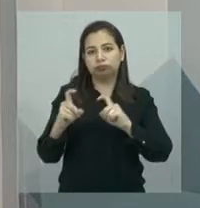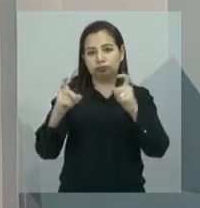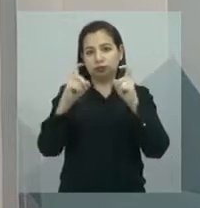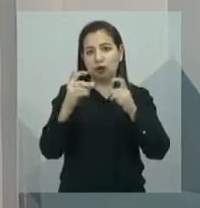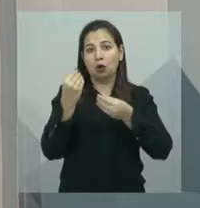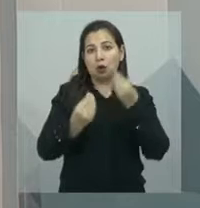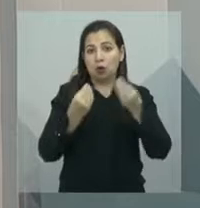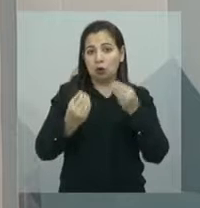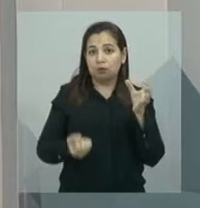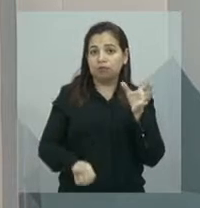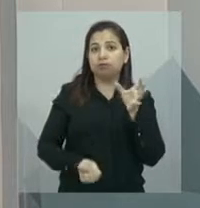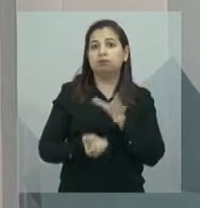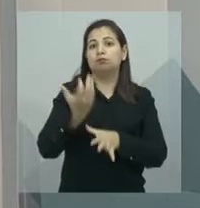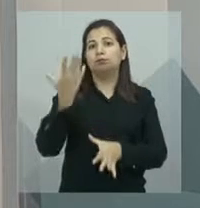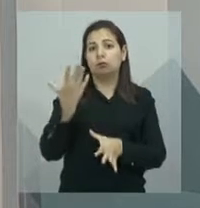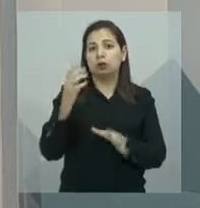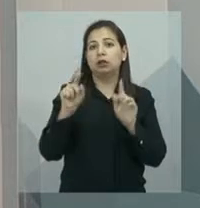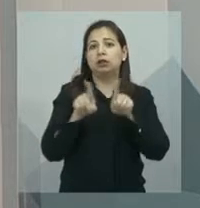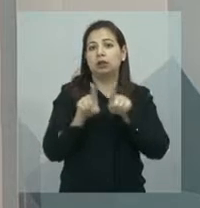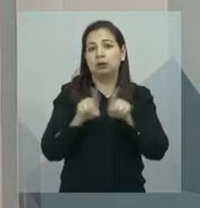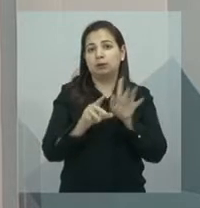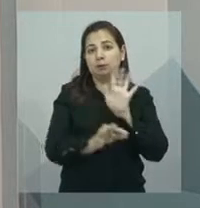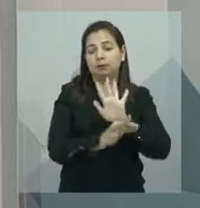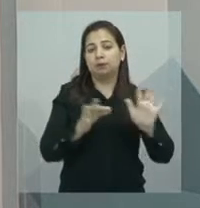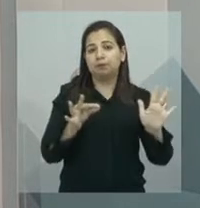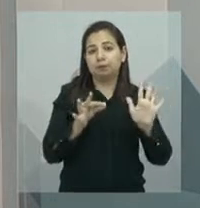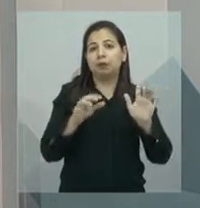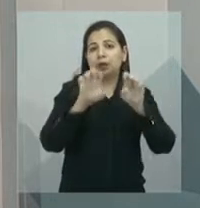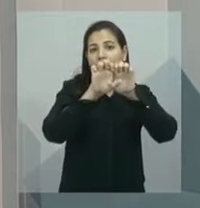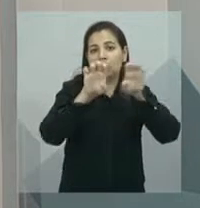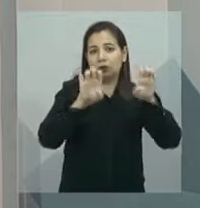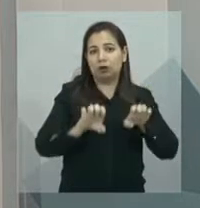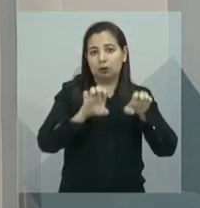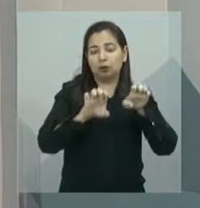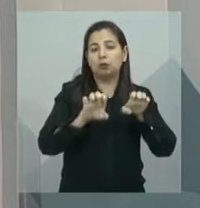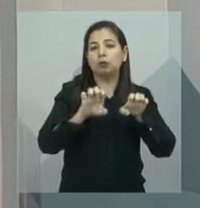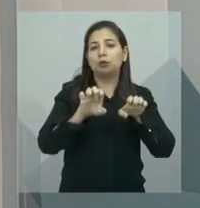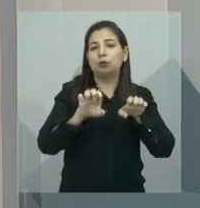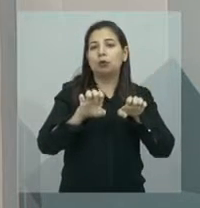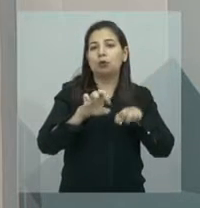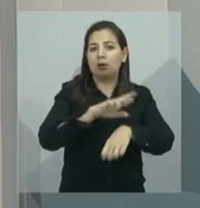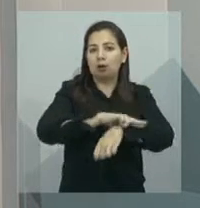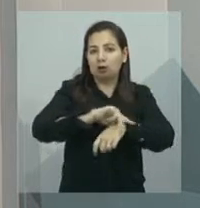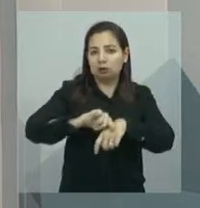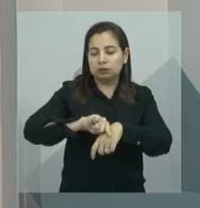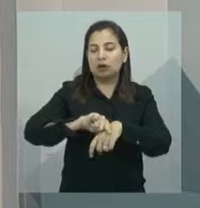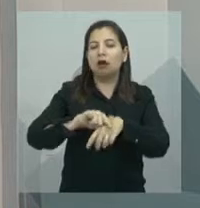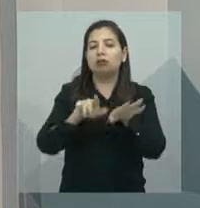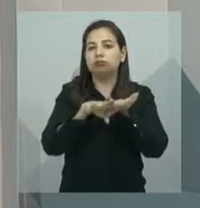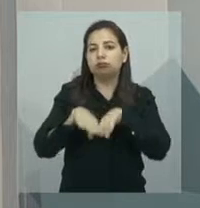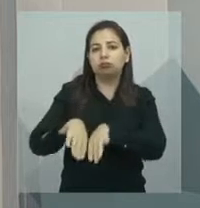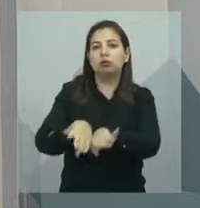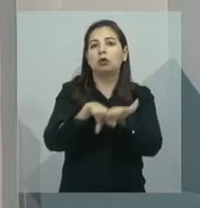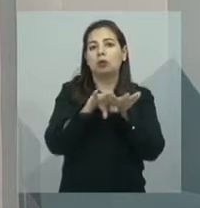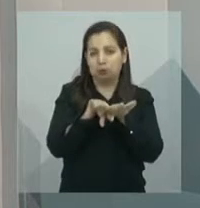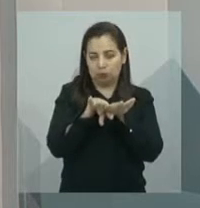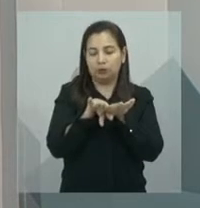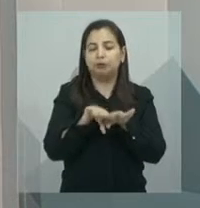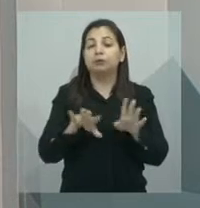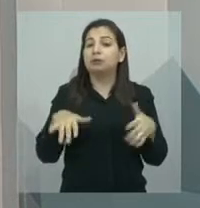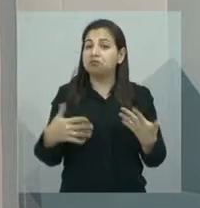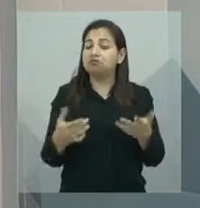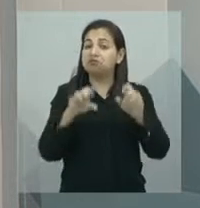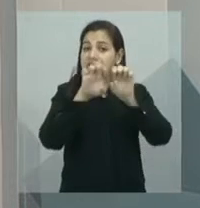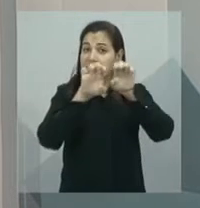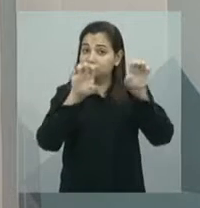da aprovação do Estatuto Municipal da Igualdade Racial. Este estatuto, ele é um